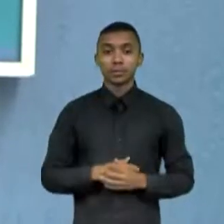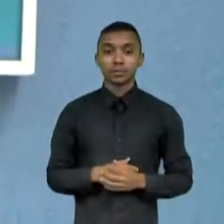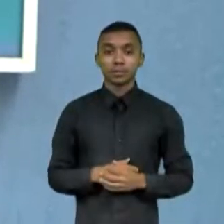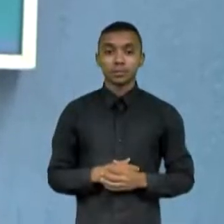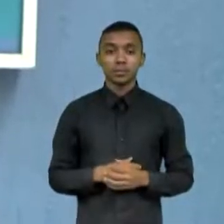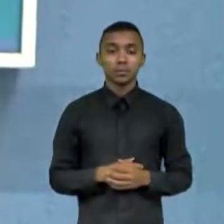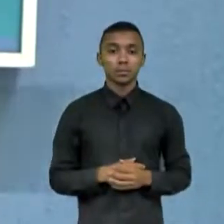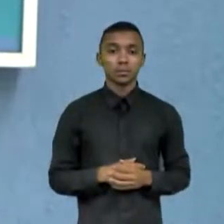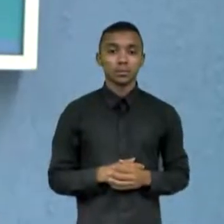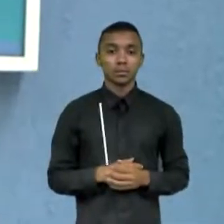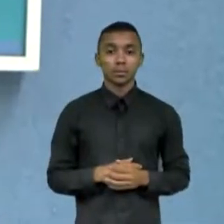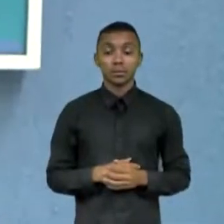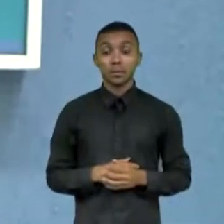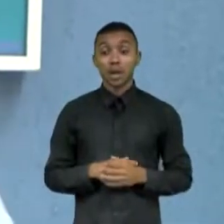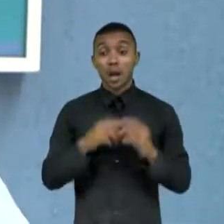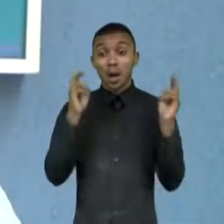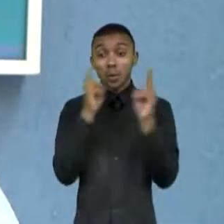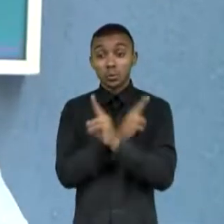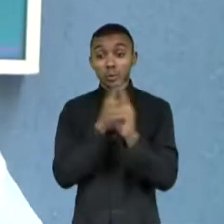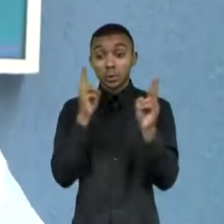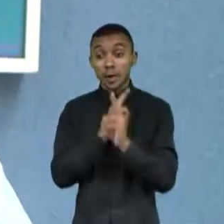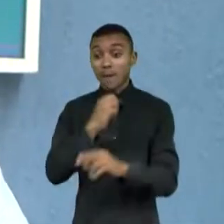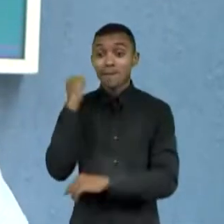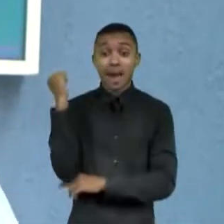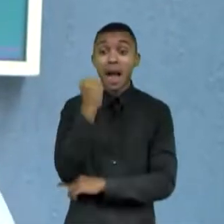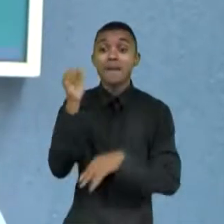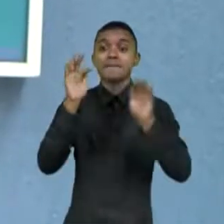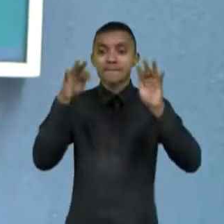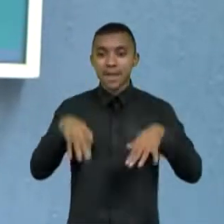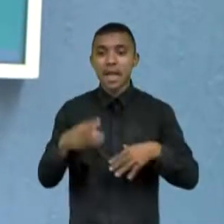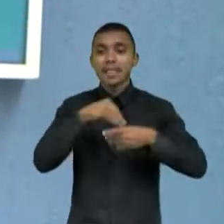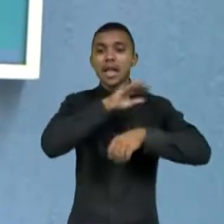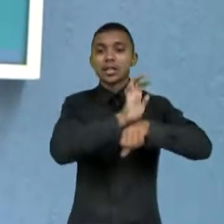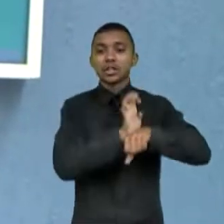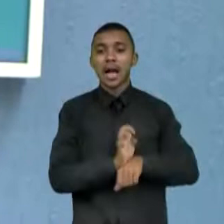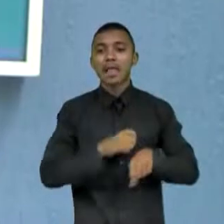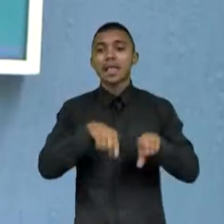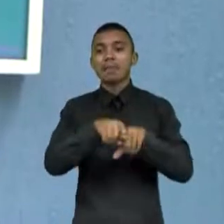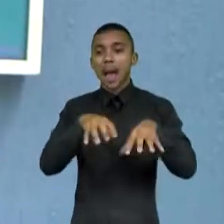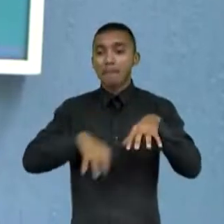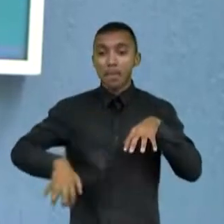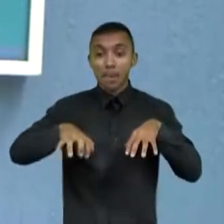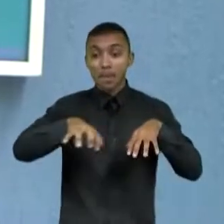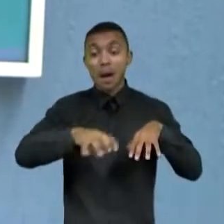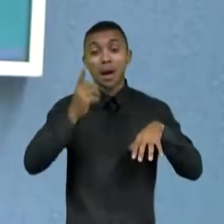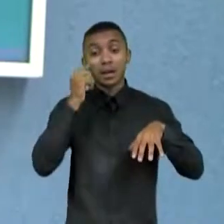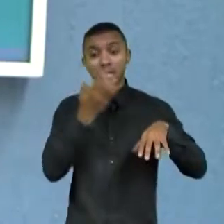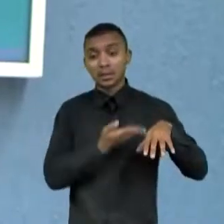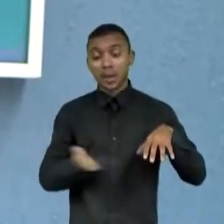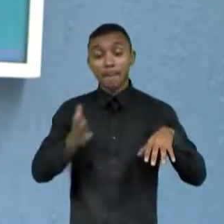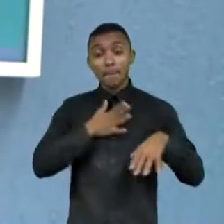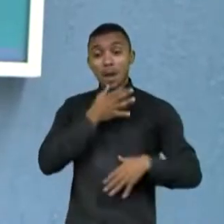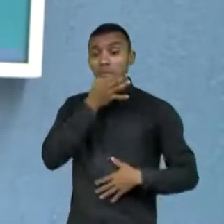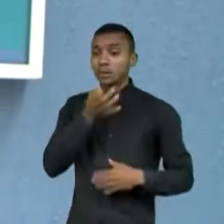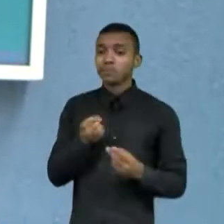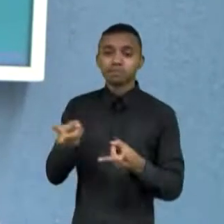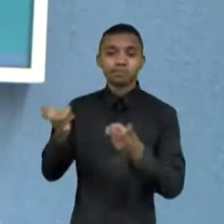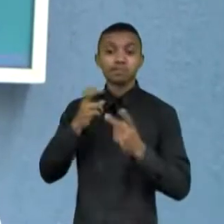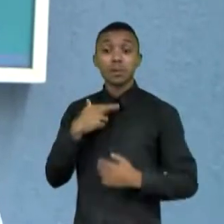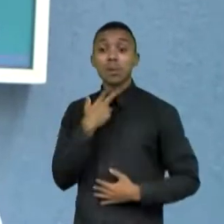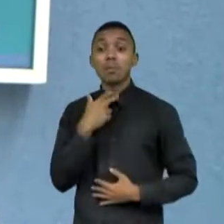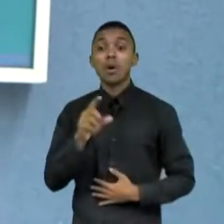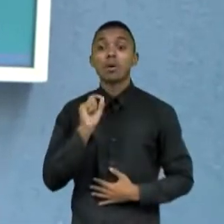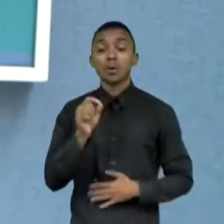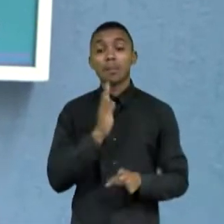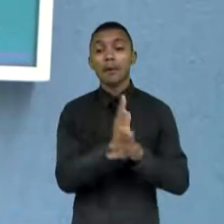finalização desse processo de emergência, com consequência para os estados e municípios, não deve ser feita, no meu entendimento, da forma